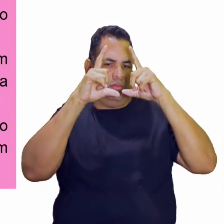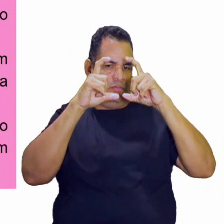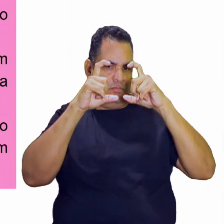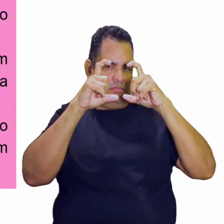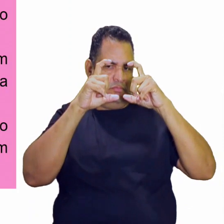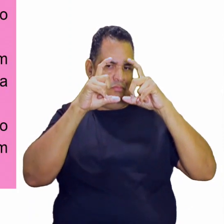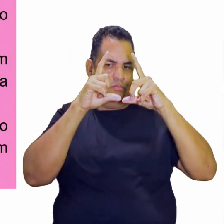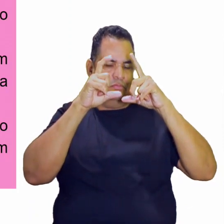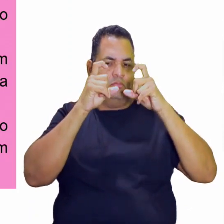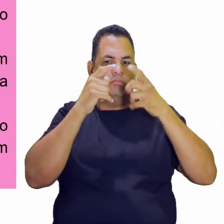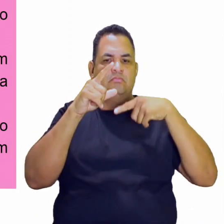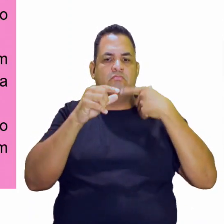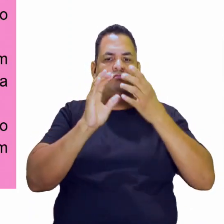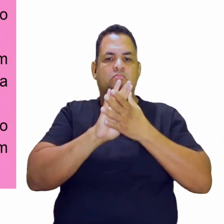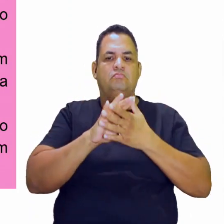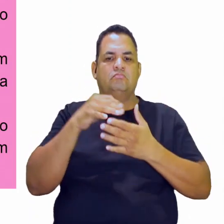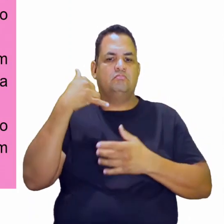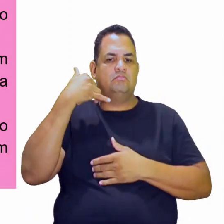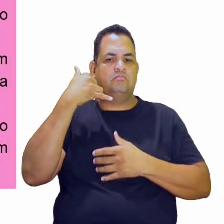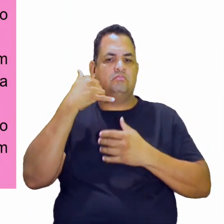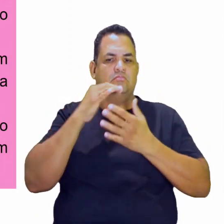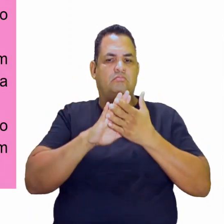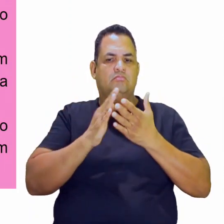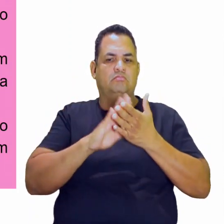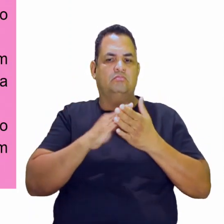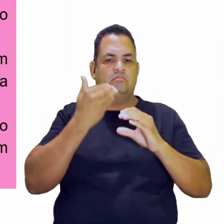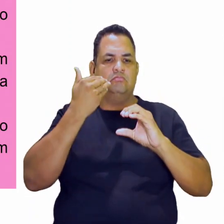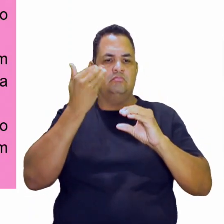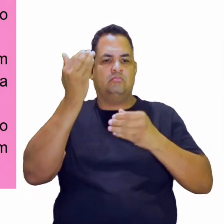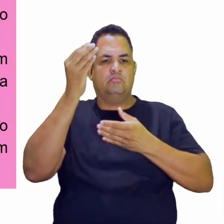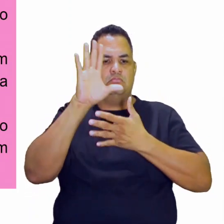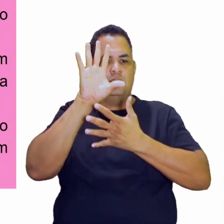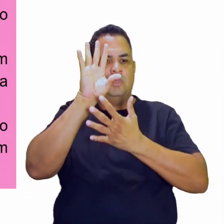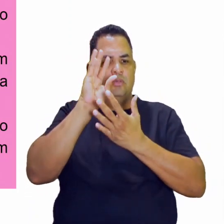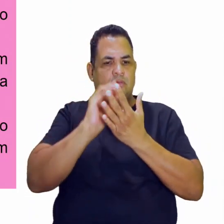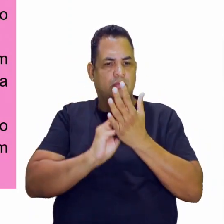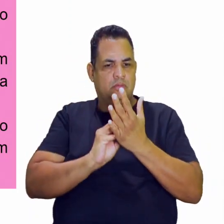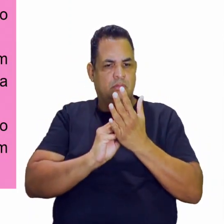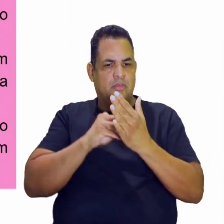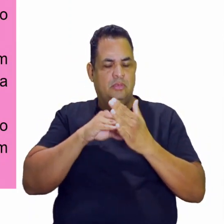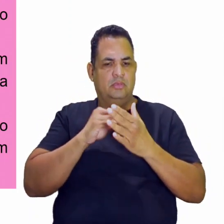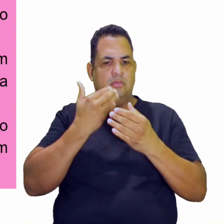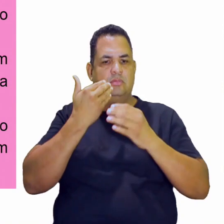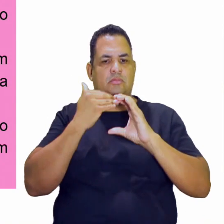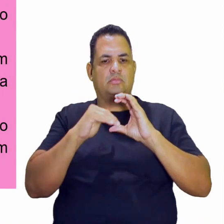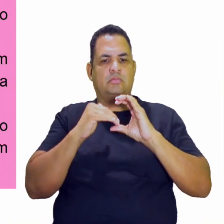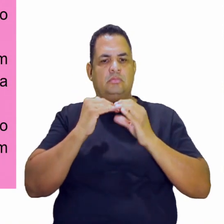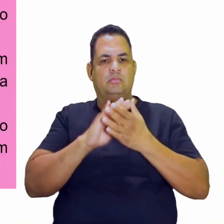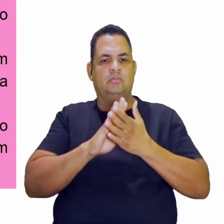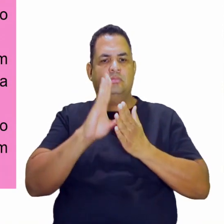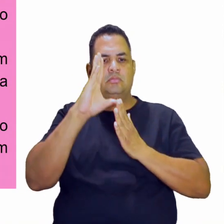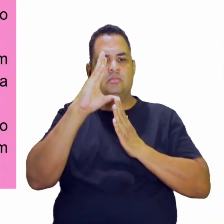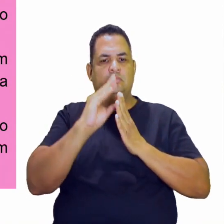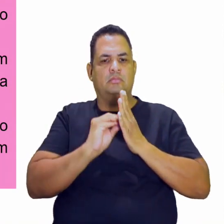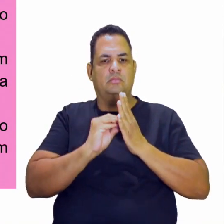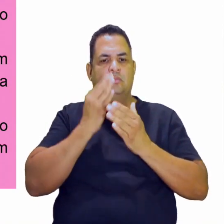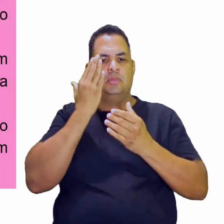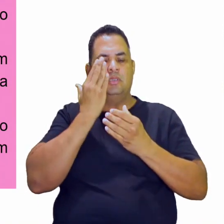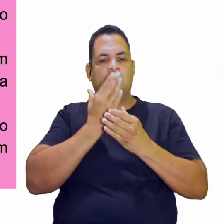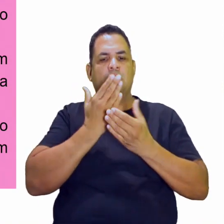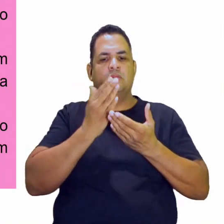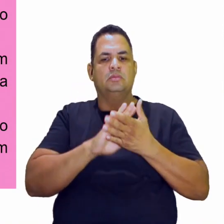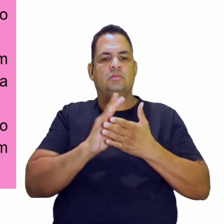né, uma imagem com celular, inserir num arquivo, salvar em arquivo, PowerPoint, você sabe usar